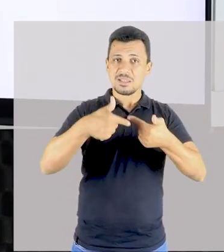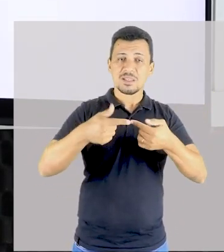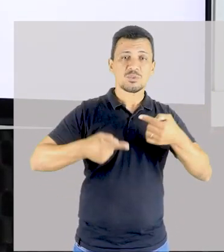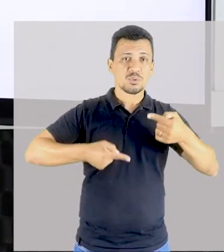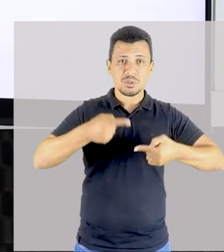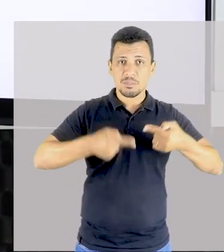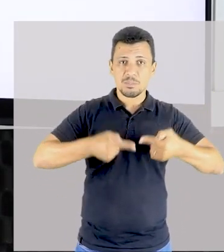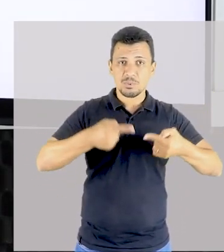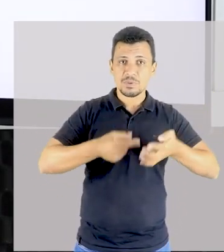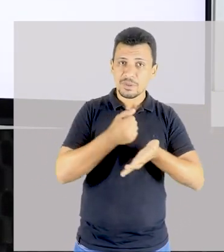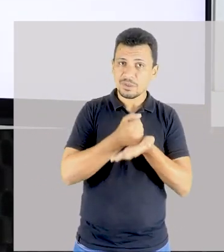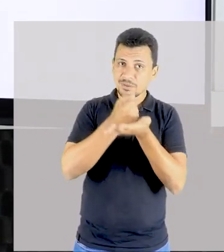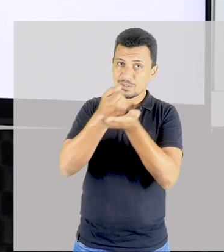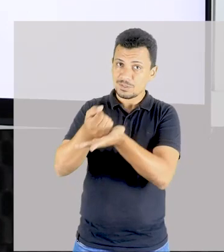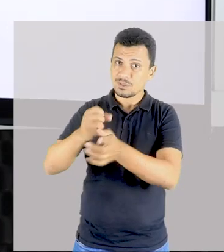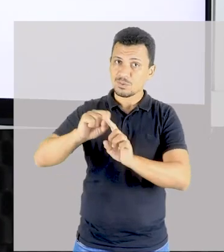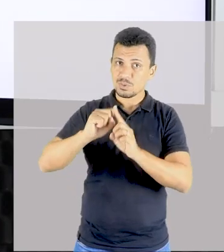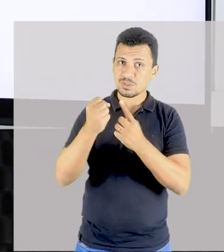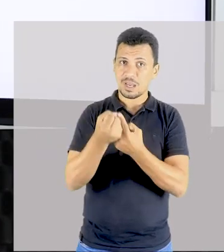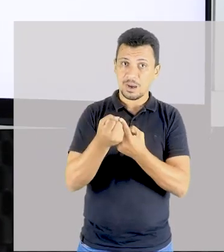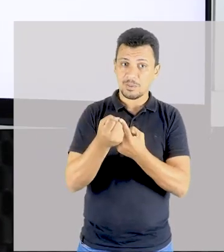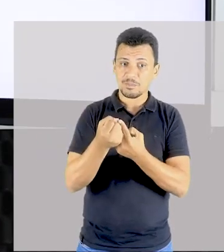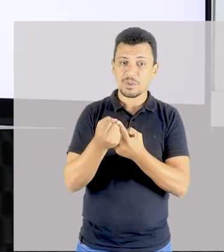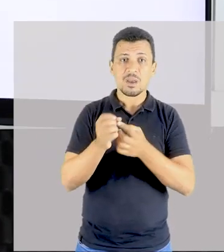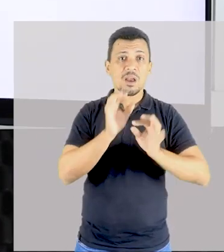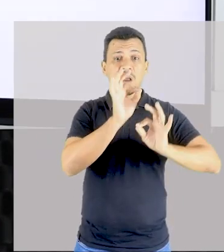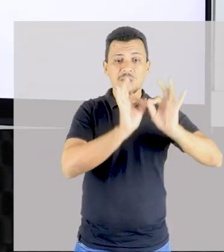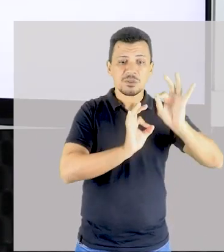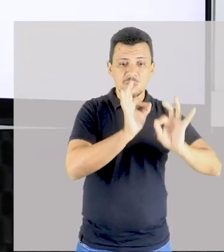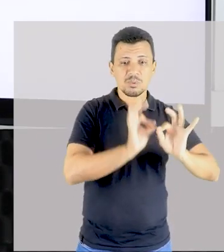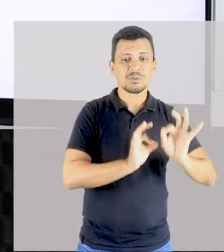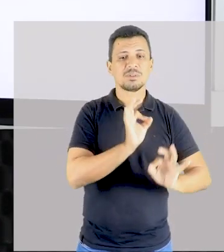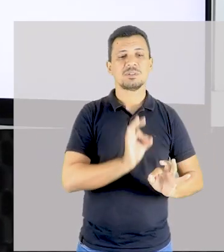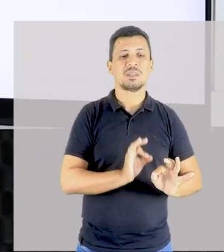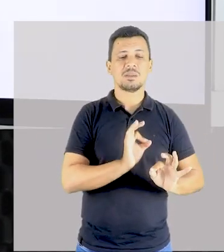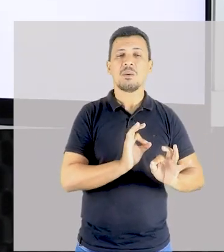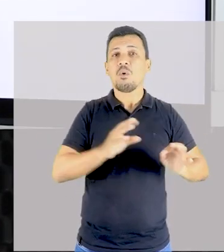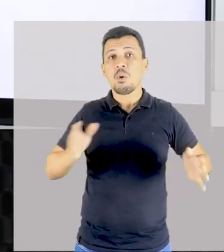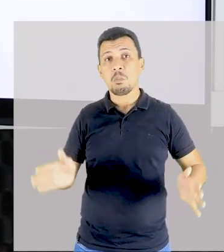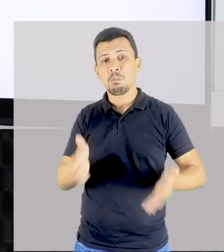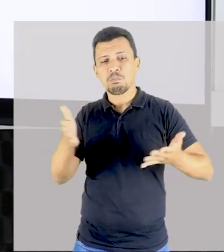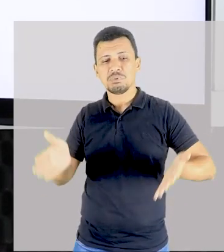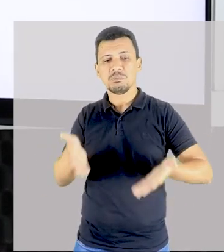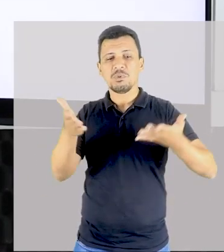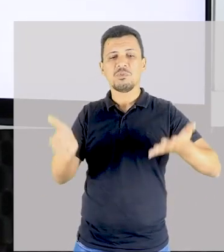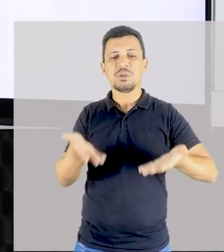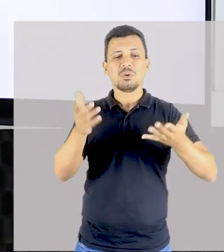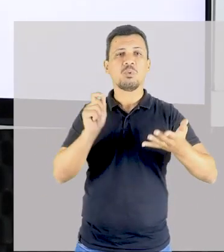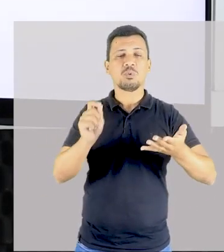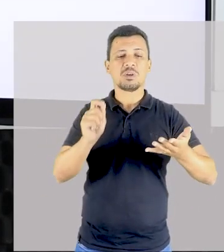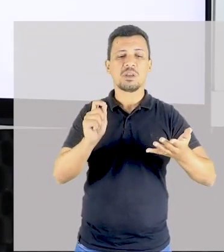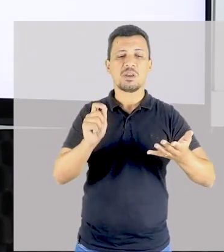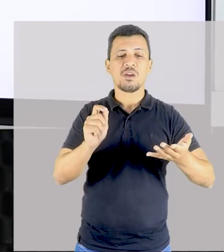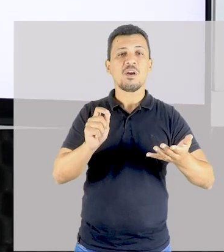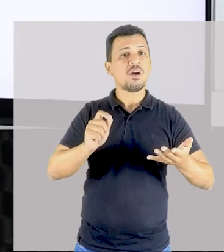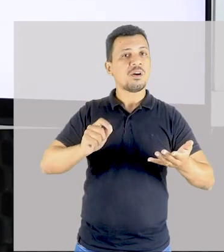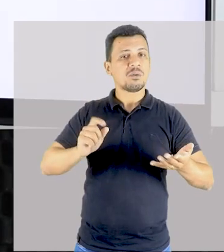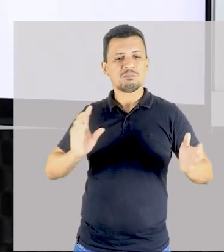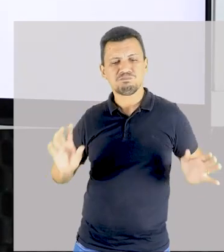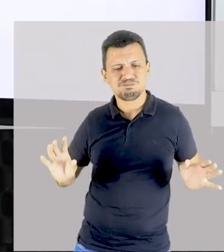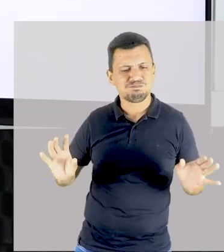política de assistência social são organizadas para o